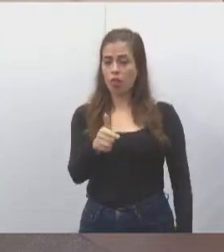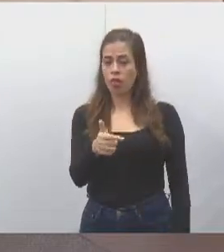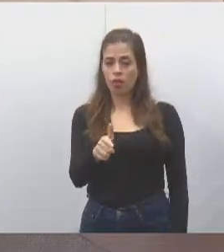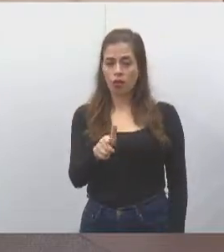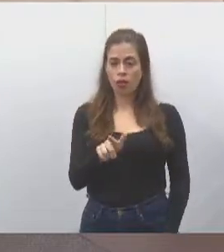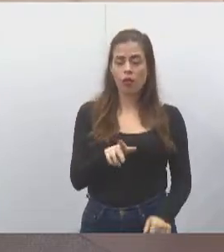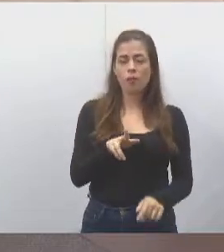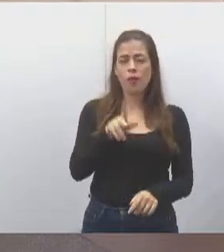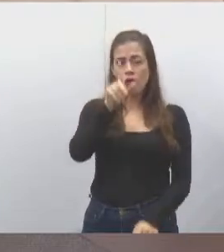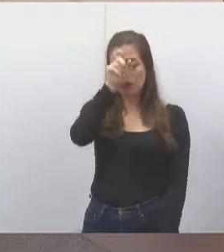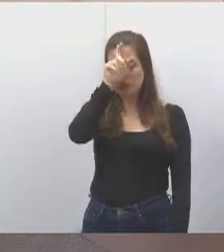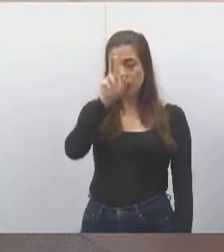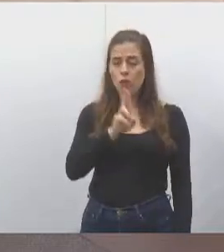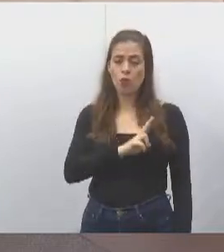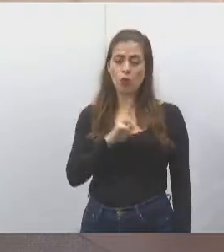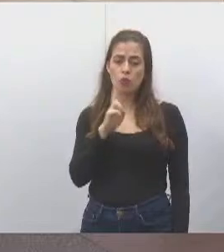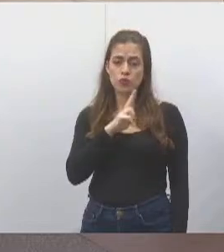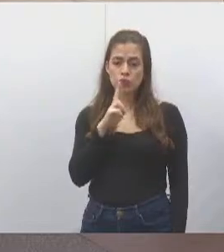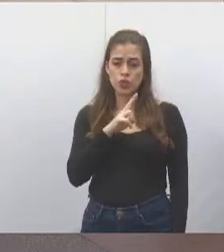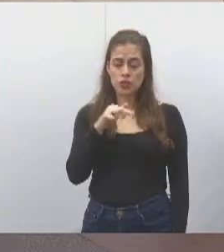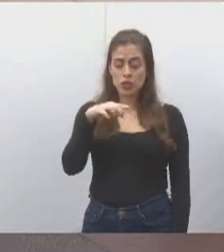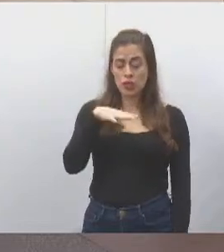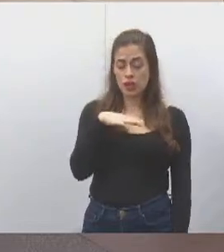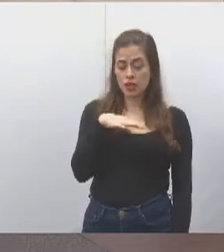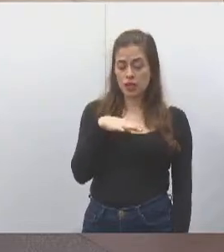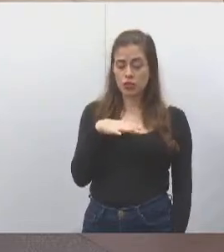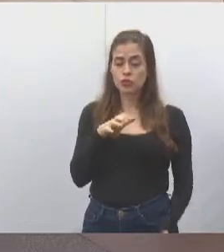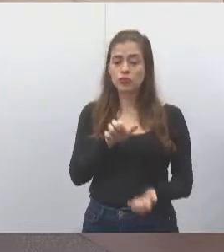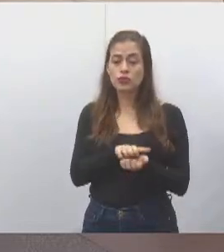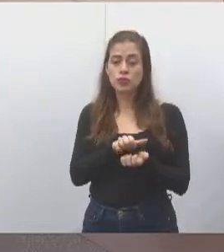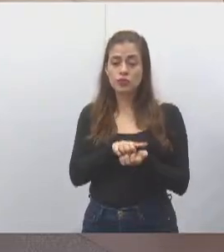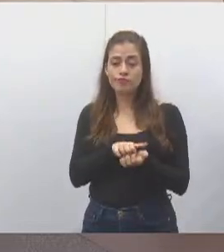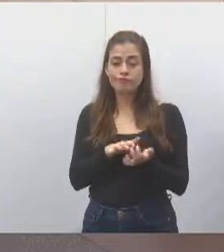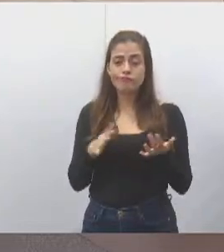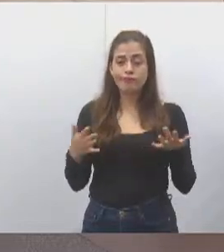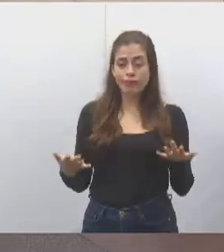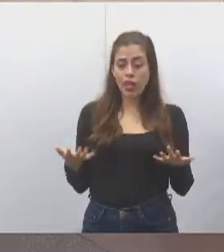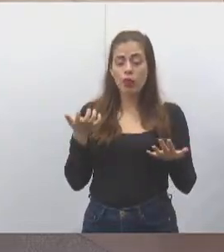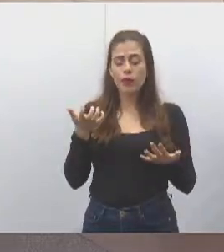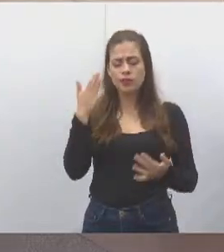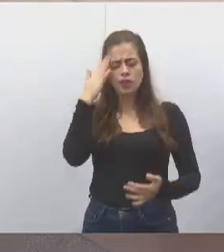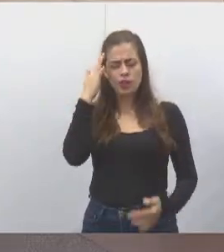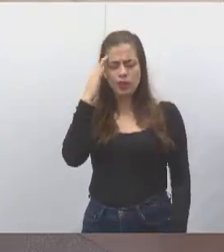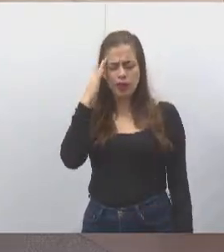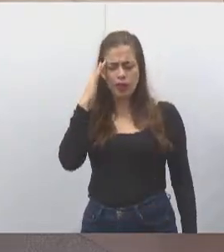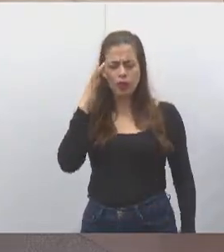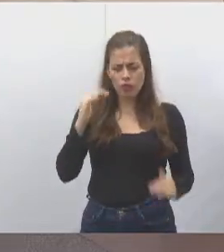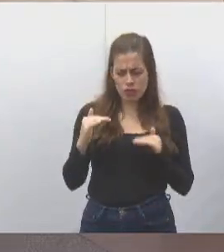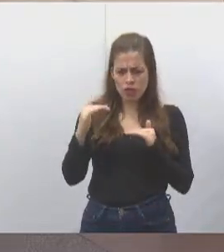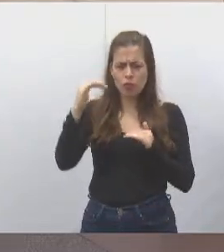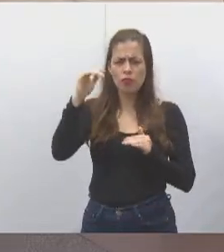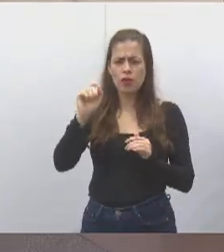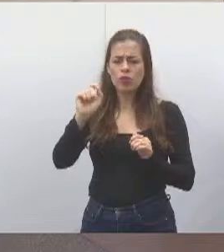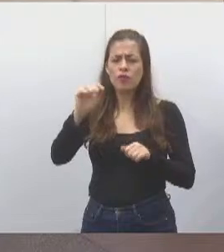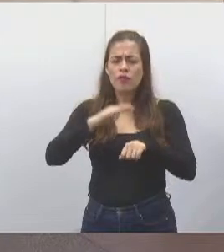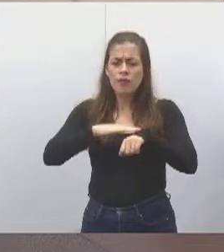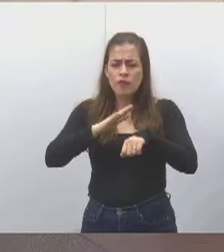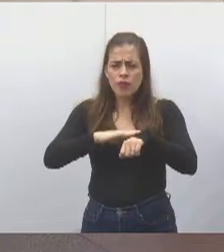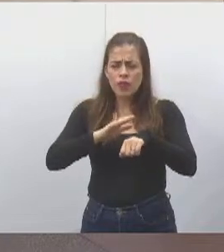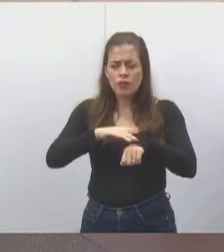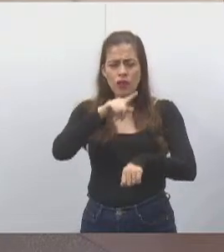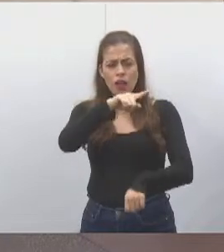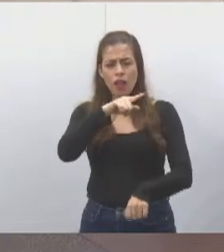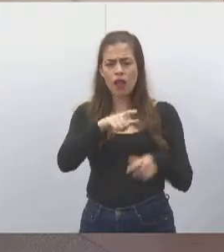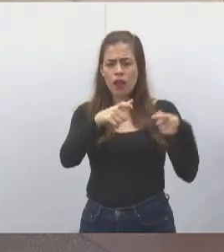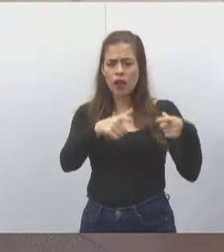nosso pronto-socorro municipal. E gostaria de saber, com esse aumento, o que será feito ali no Dr. Telmo, na